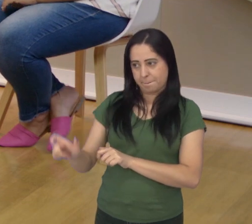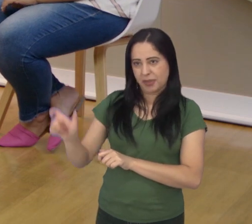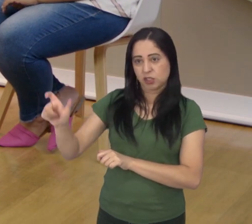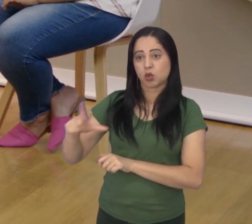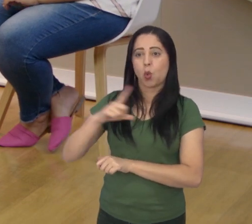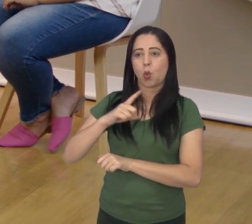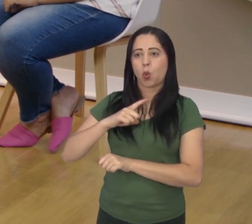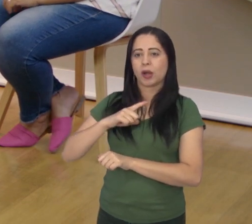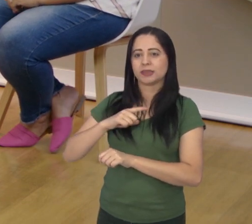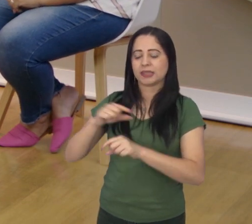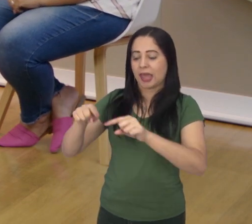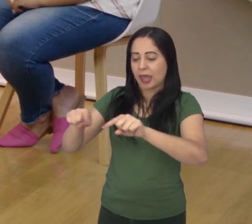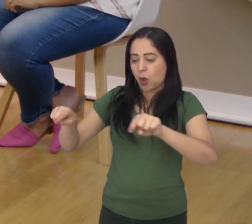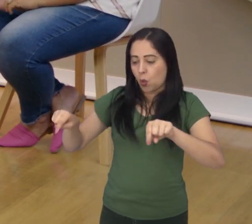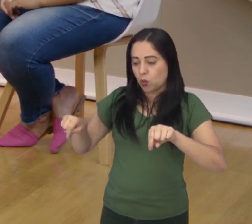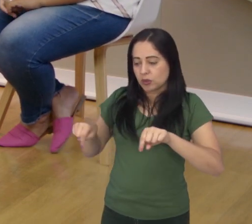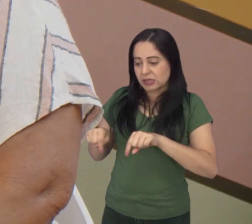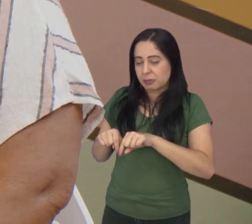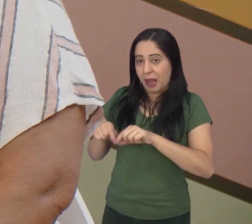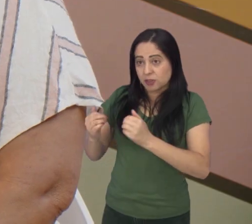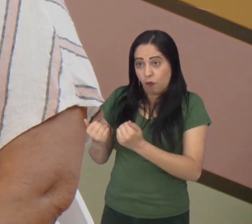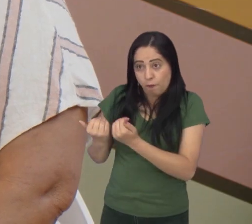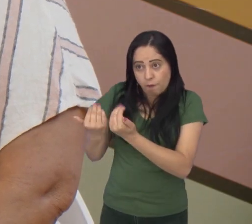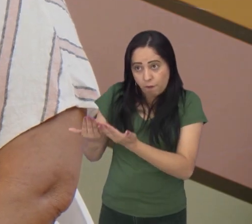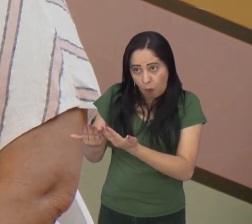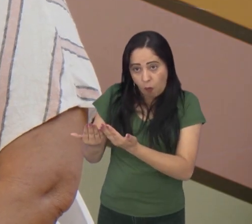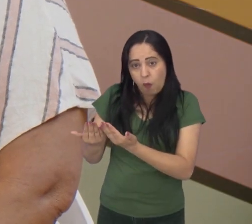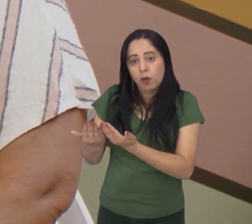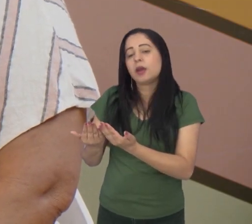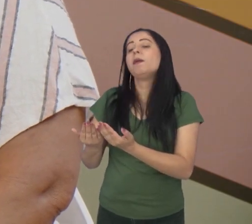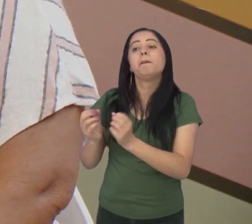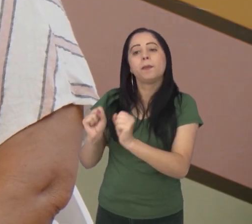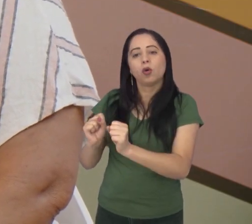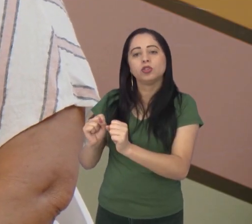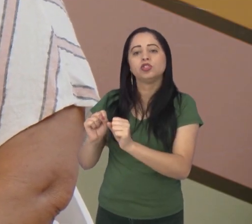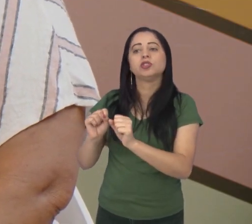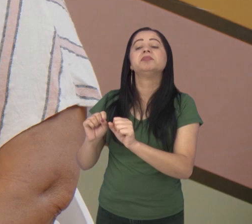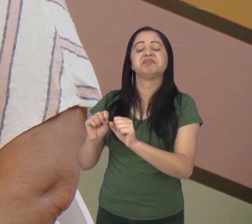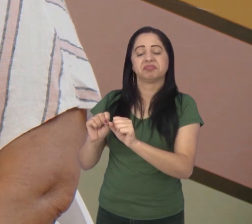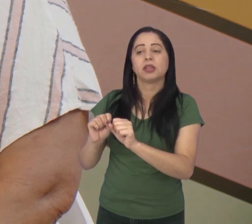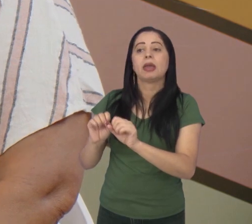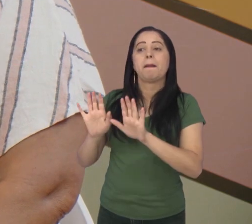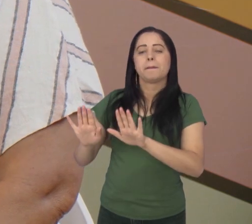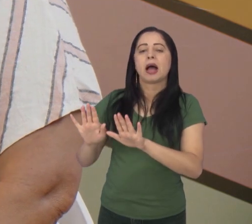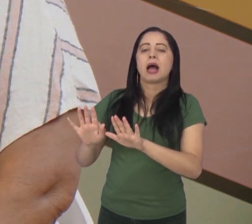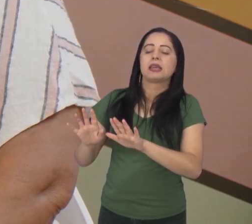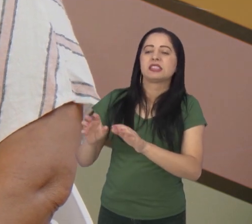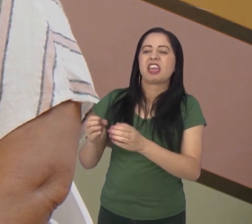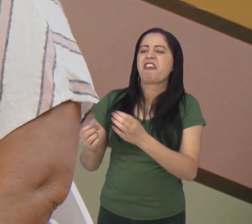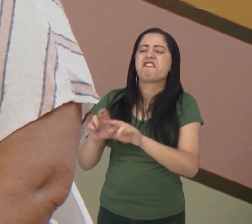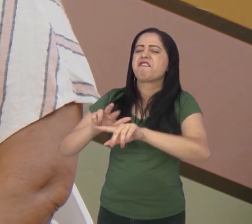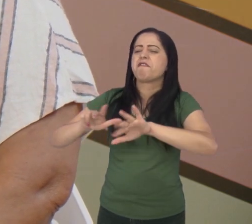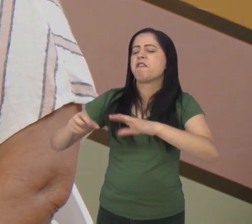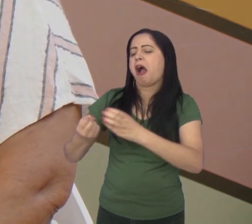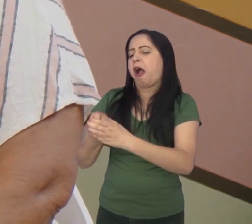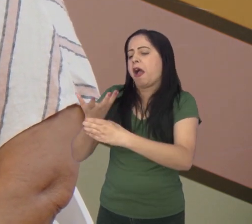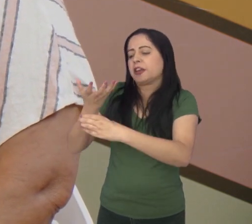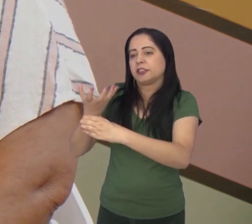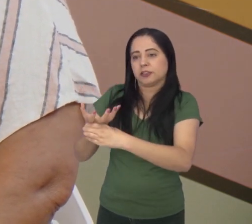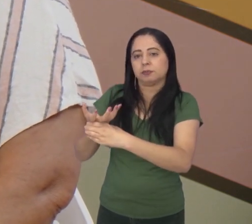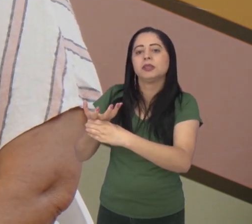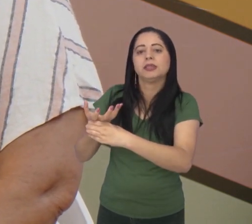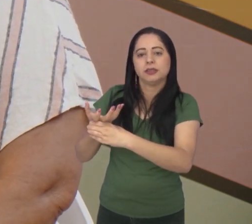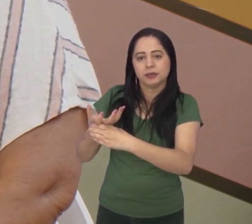tiver uma varandinha, é o ideal. Mas, assim, muitas plantas de horta, de jardim e de